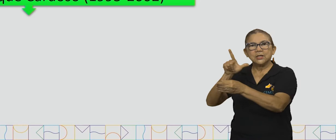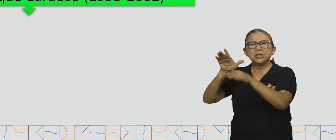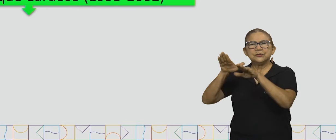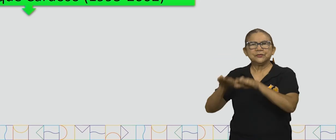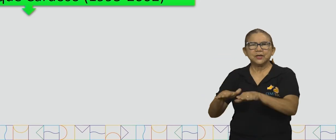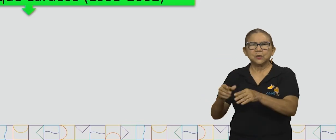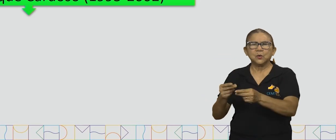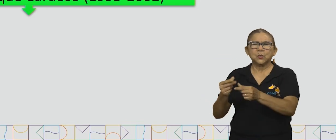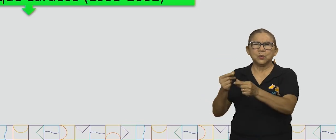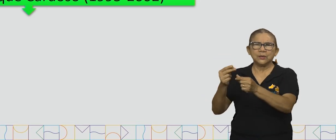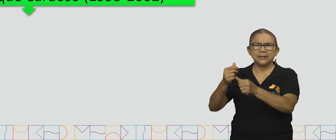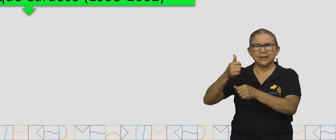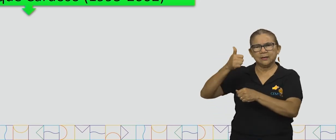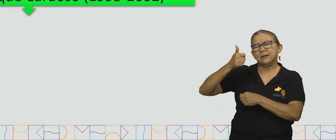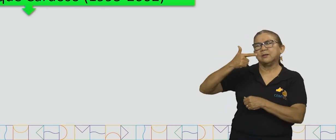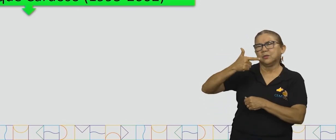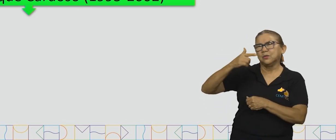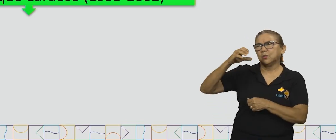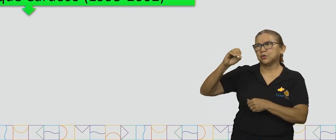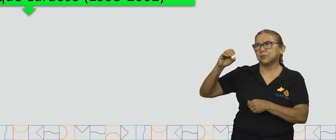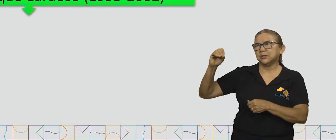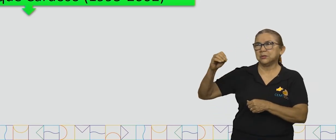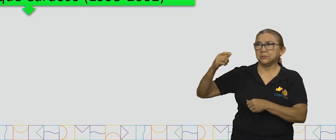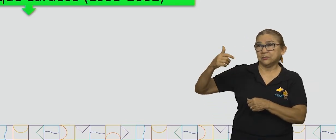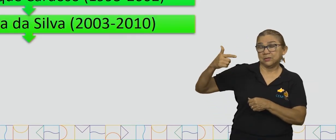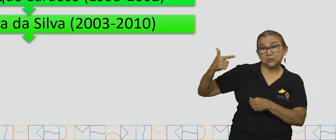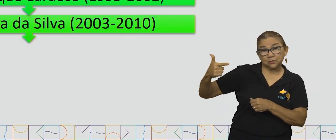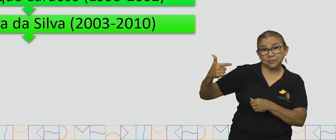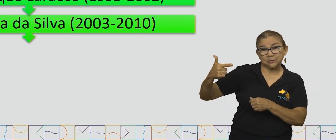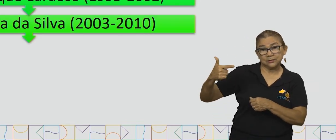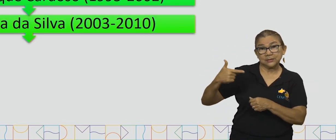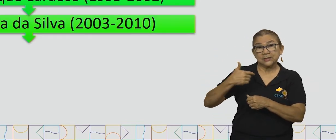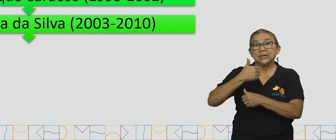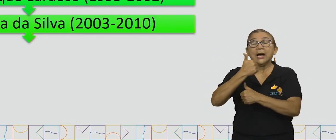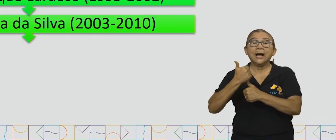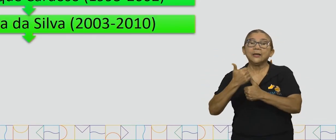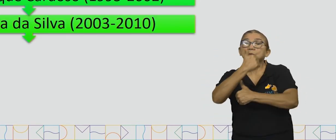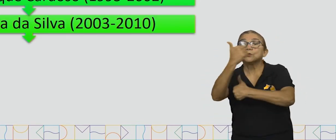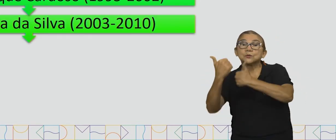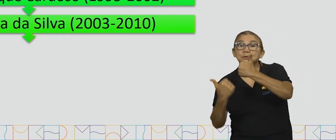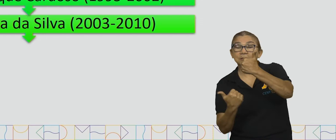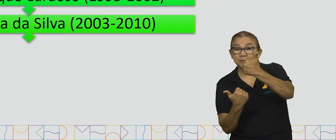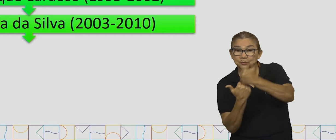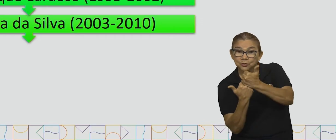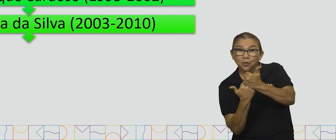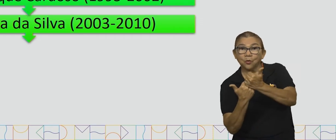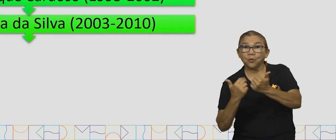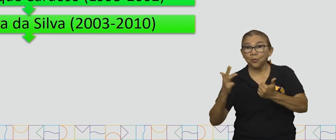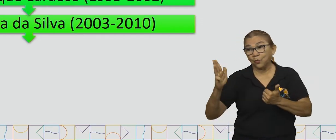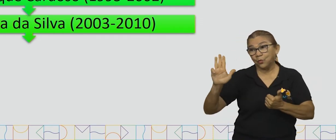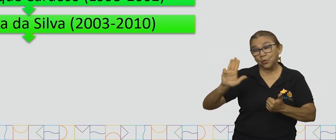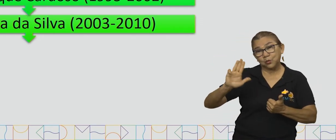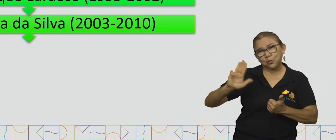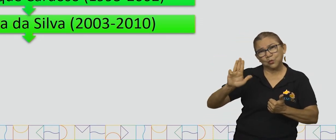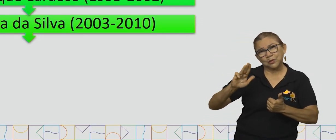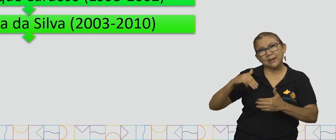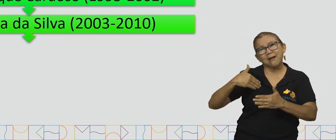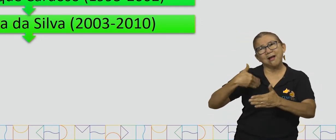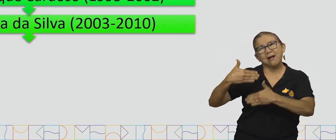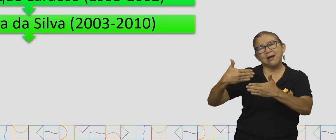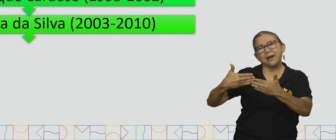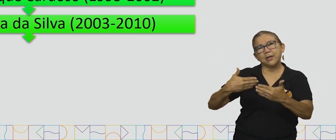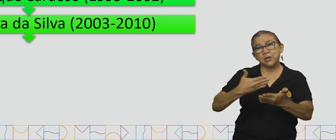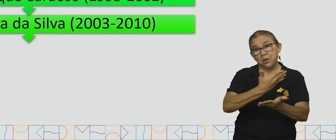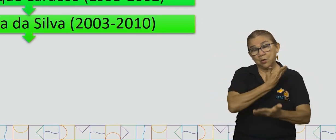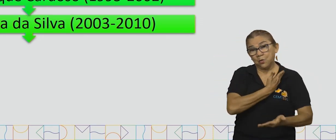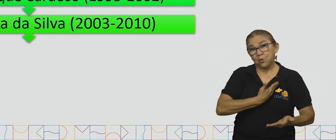até o ano de 2002. Seu sucessor foi Luiz Inácio Lula da Silva, que governou o país até 2009.